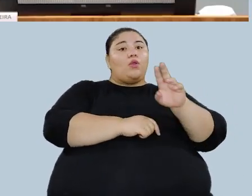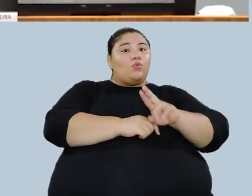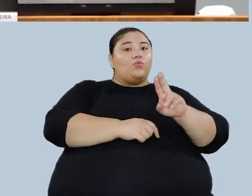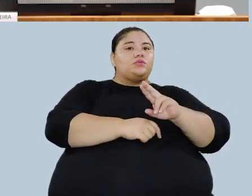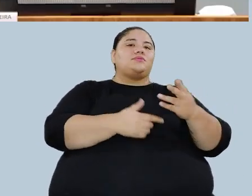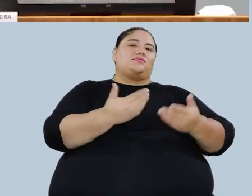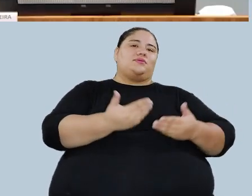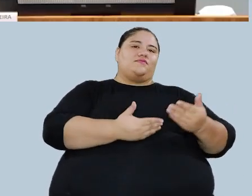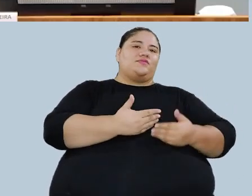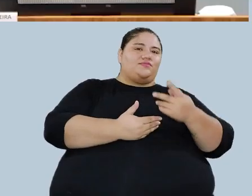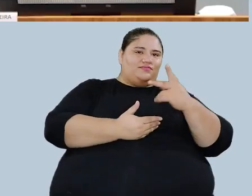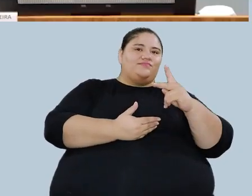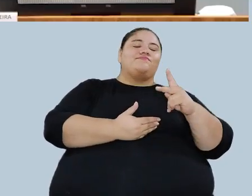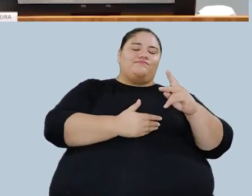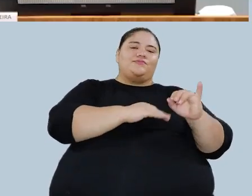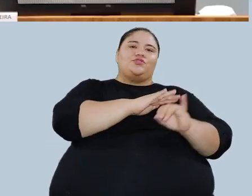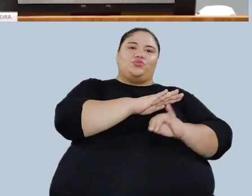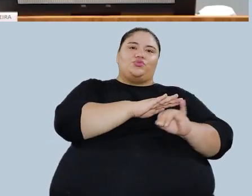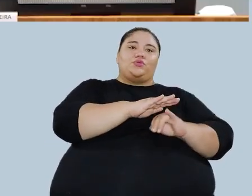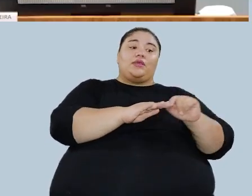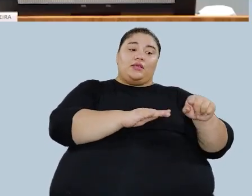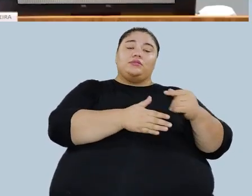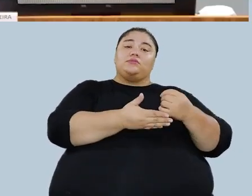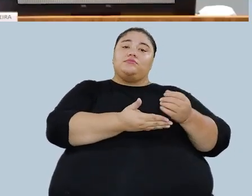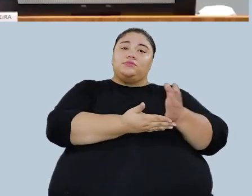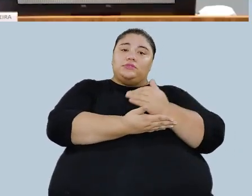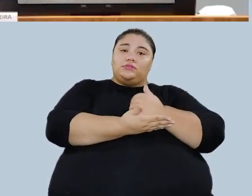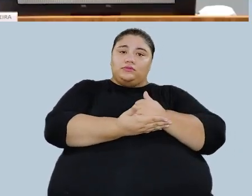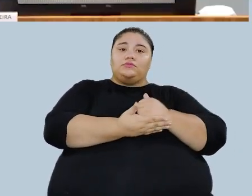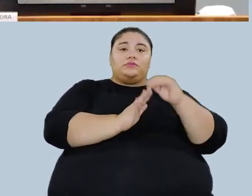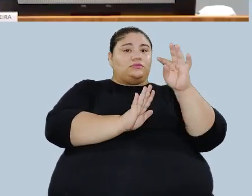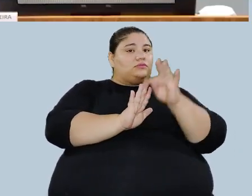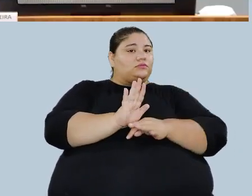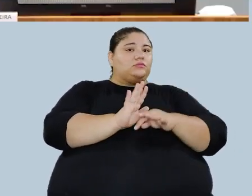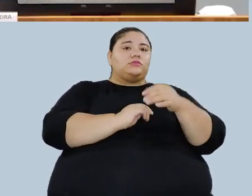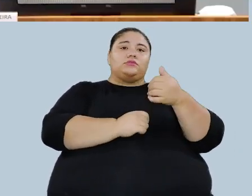serviços da instituição financeira. Isso é um dado que é um elemento que não aparece no texto do